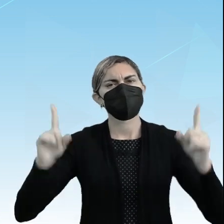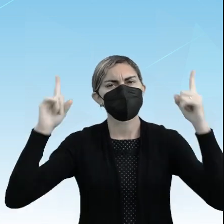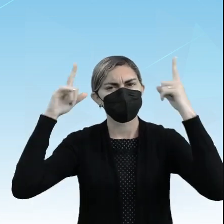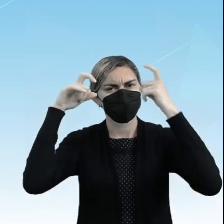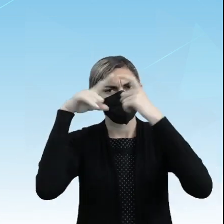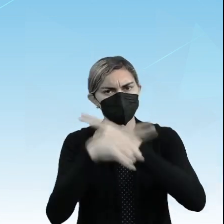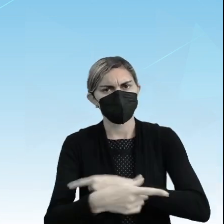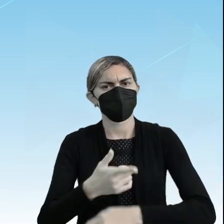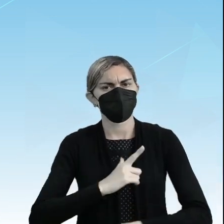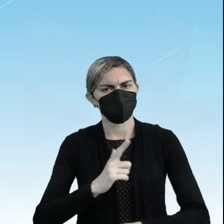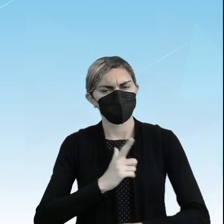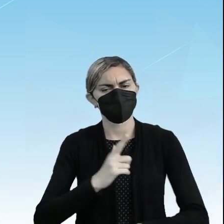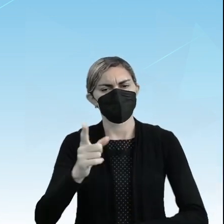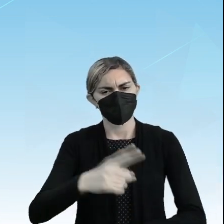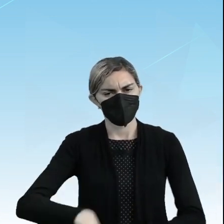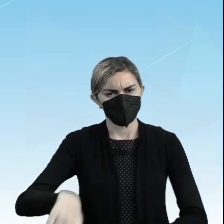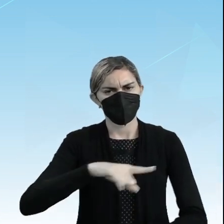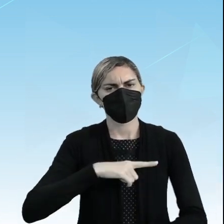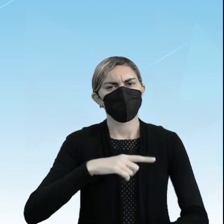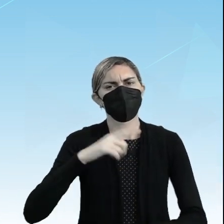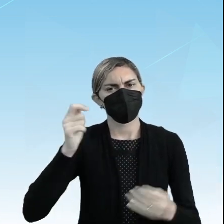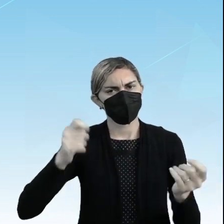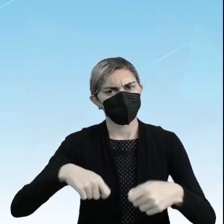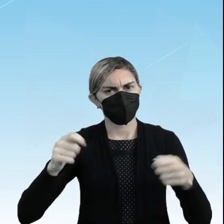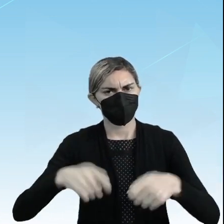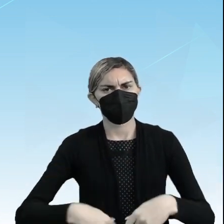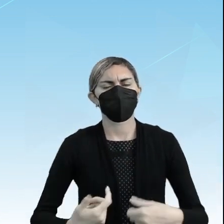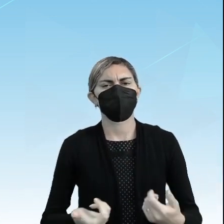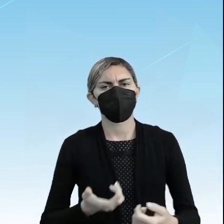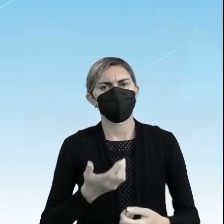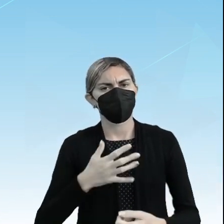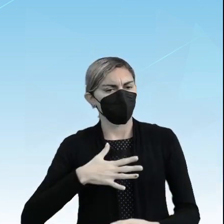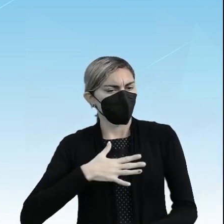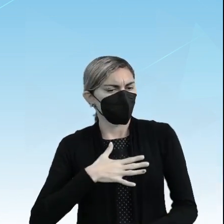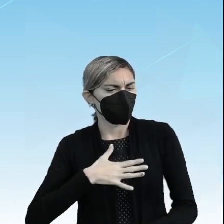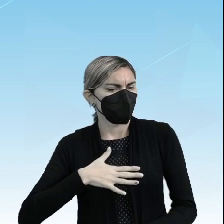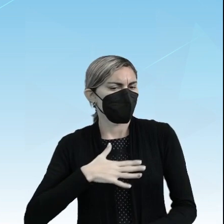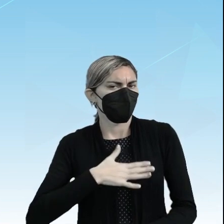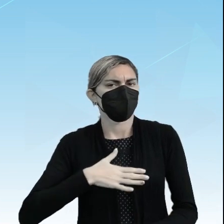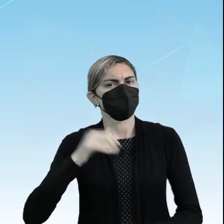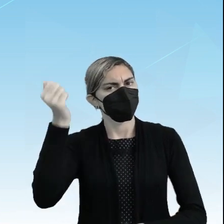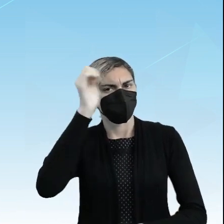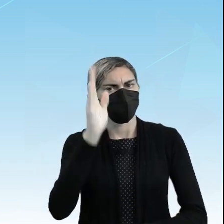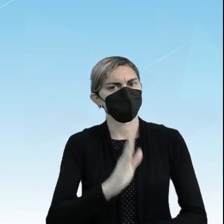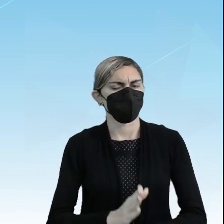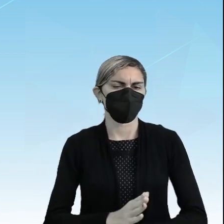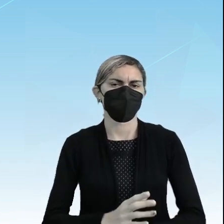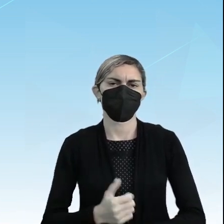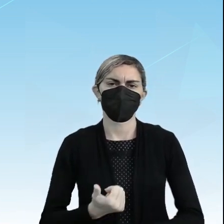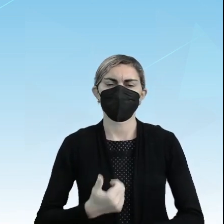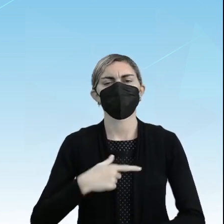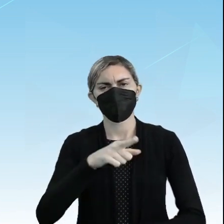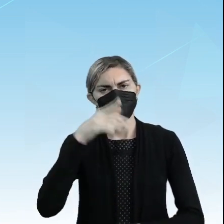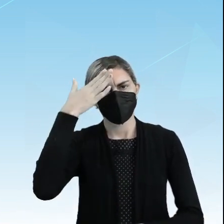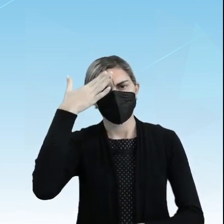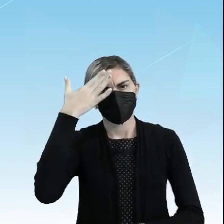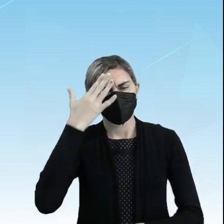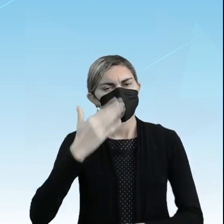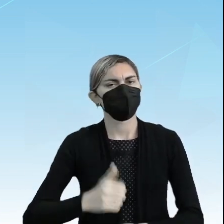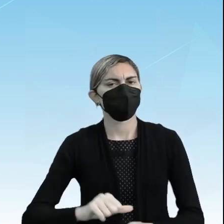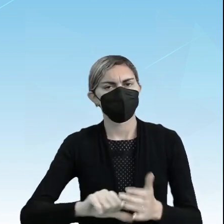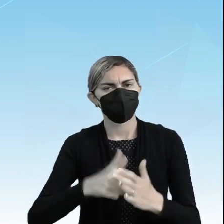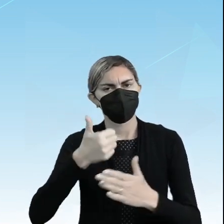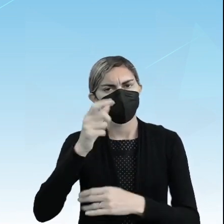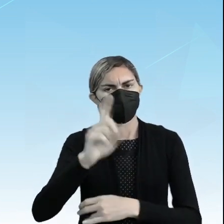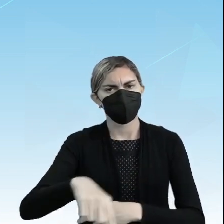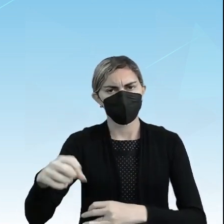dificuldades que nós temos, meus amores, vale a pena amar o nosso querido e amado Brasil. Então, você sabia, primeiro, que